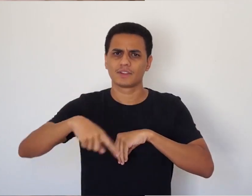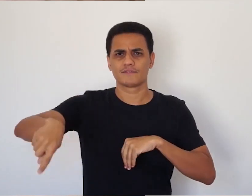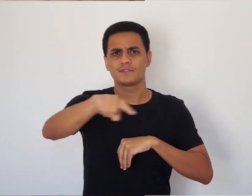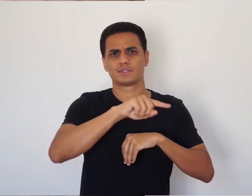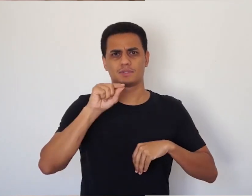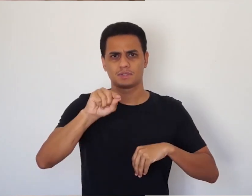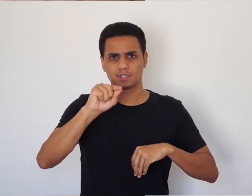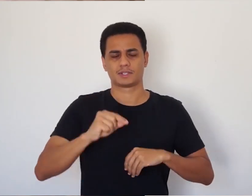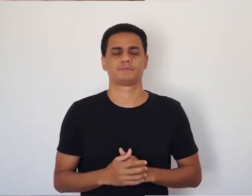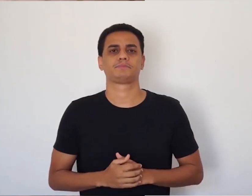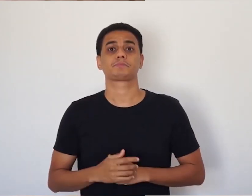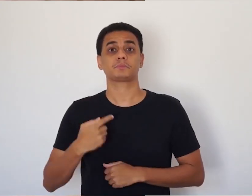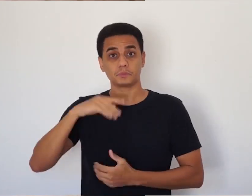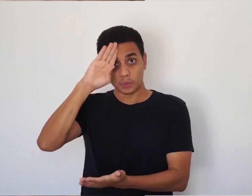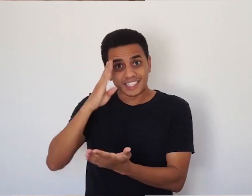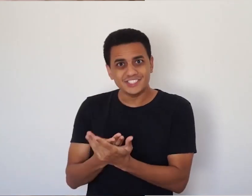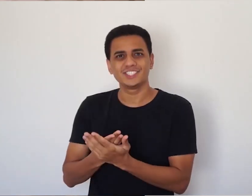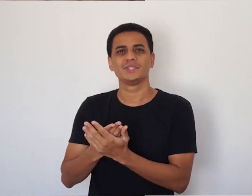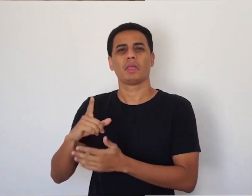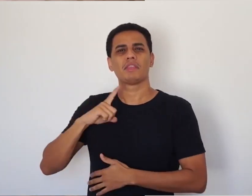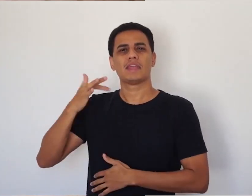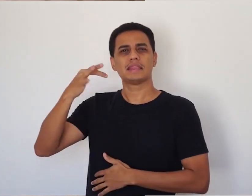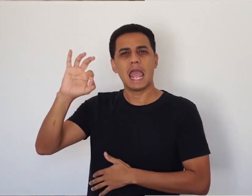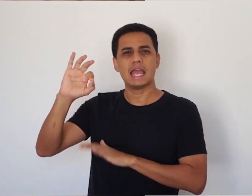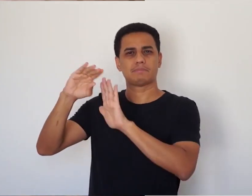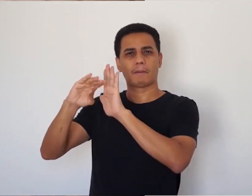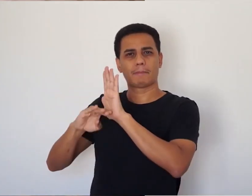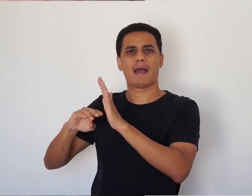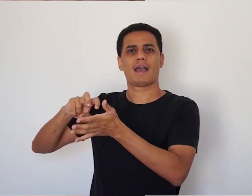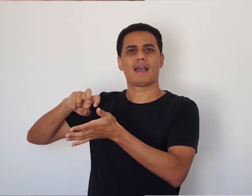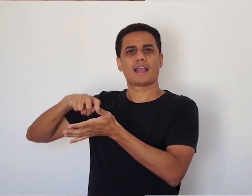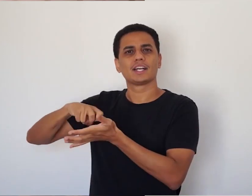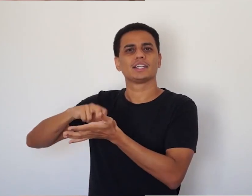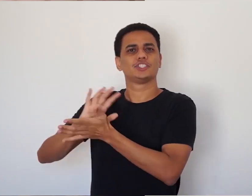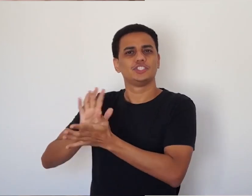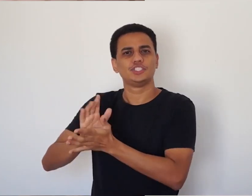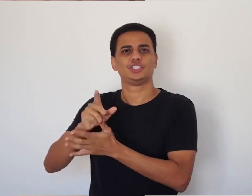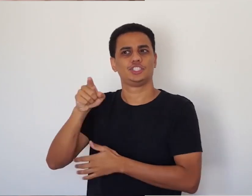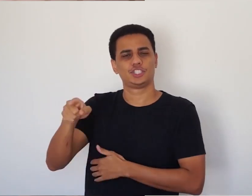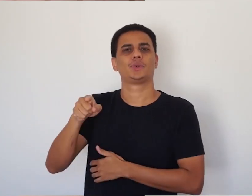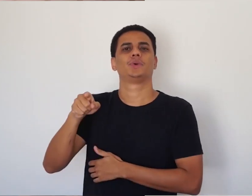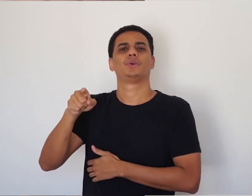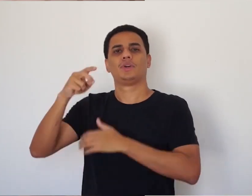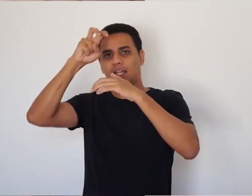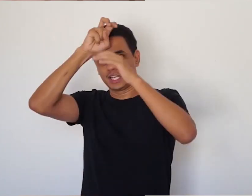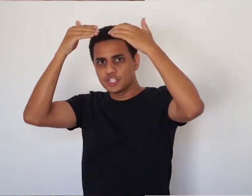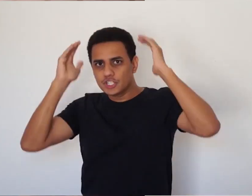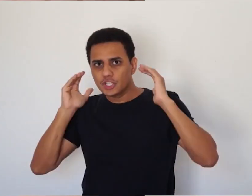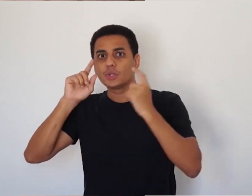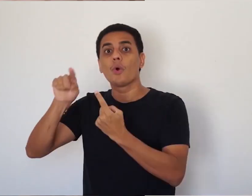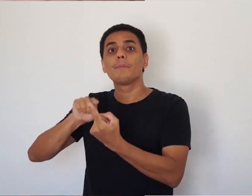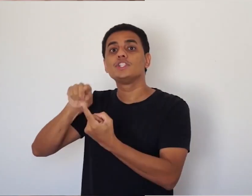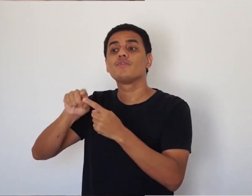creio que as pragas do Egito, elas tiveram o propósito